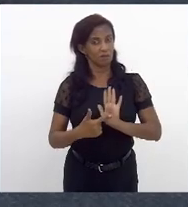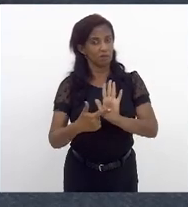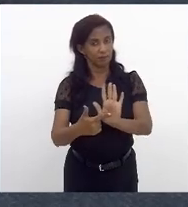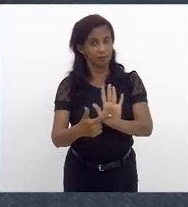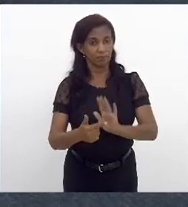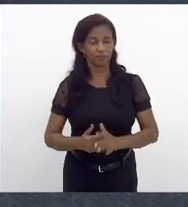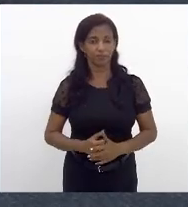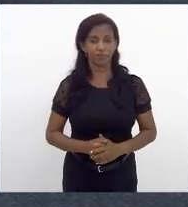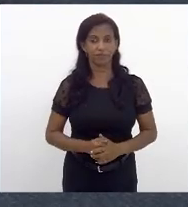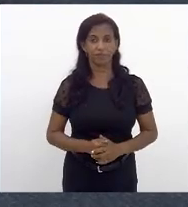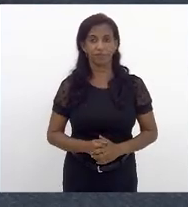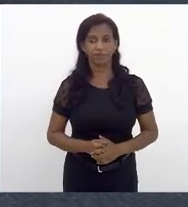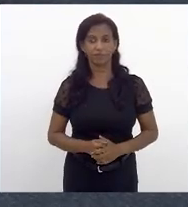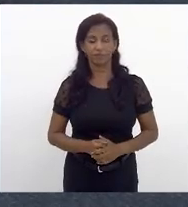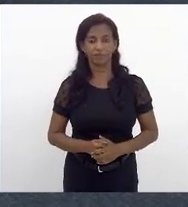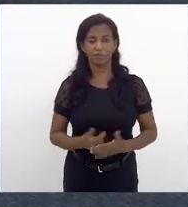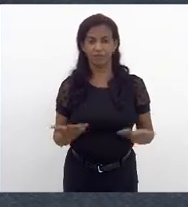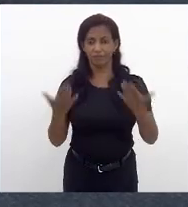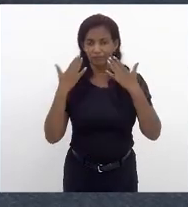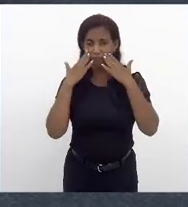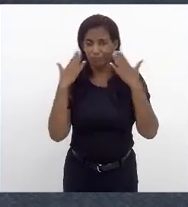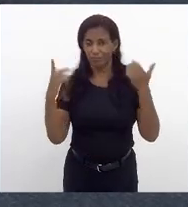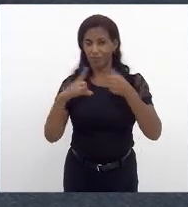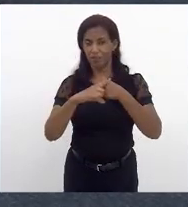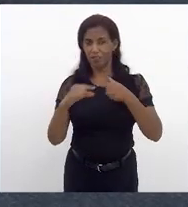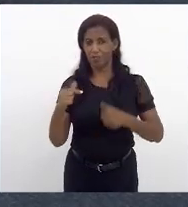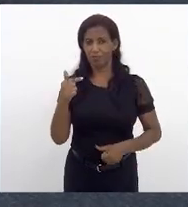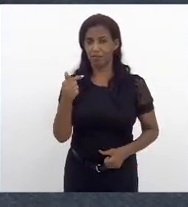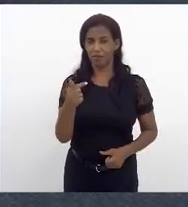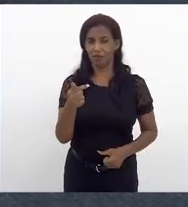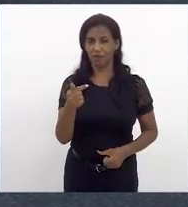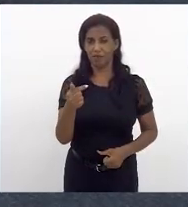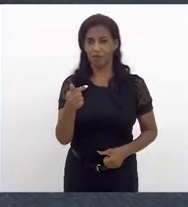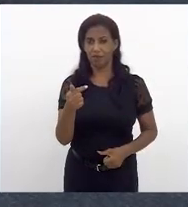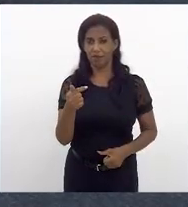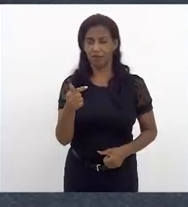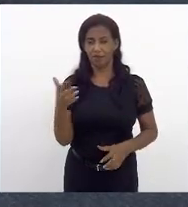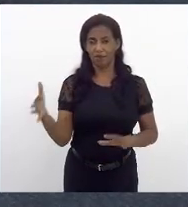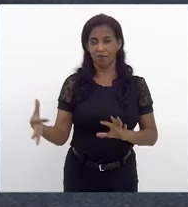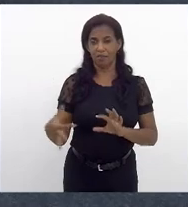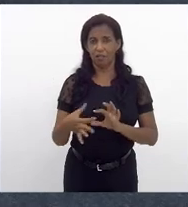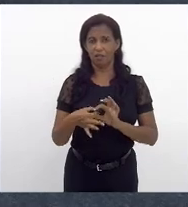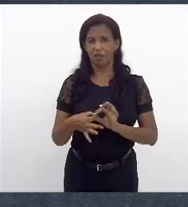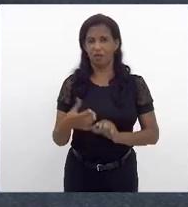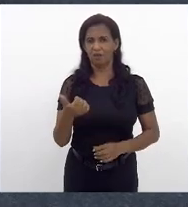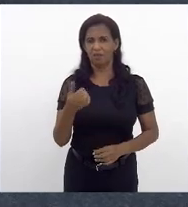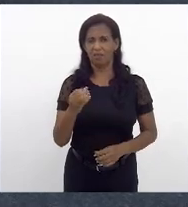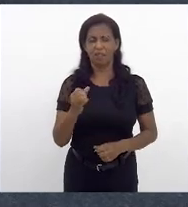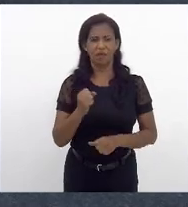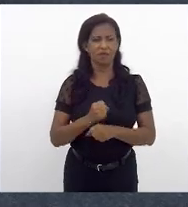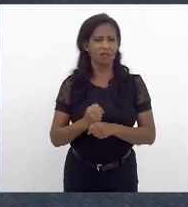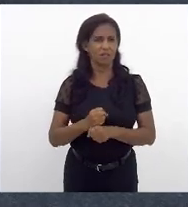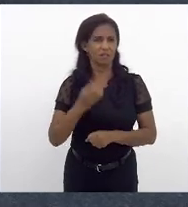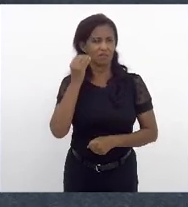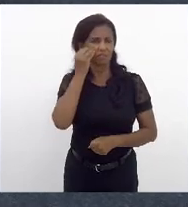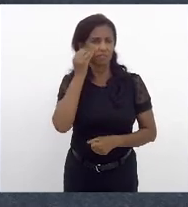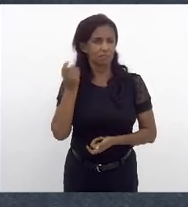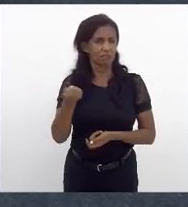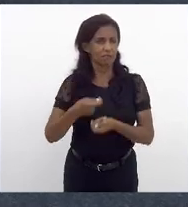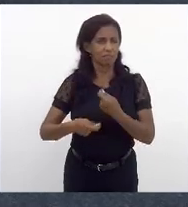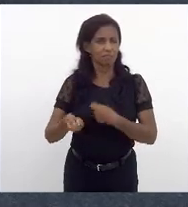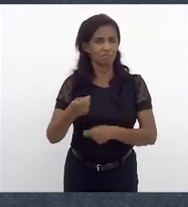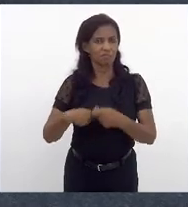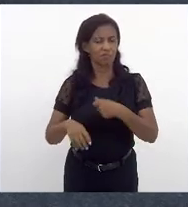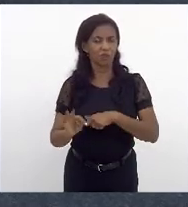demonstrada. É muito nítido no artigo 7º a vinculação de 10 anos de experiência administrativa